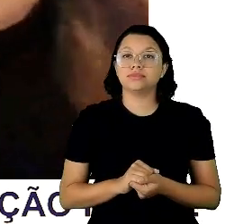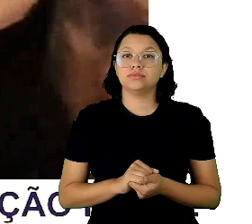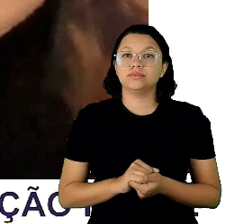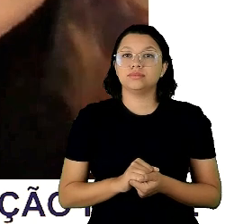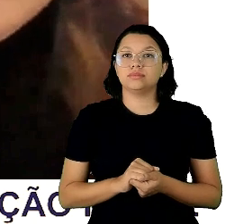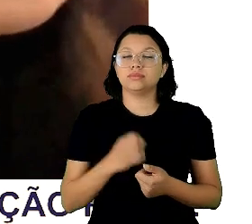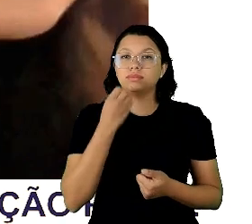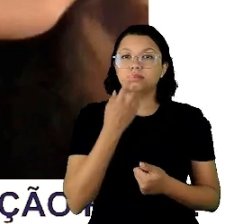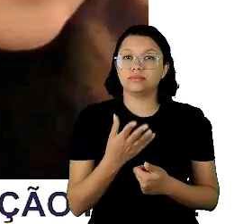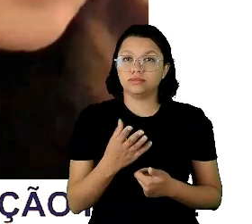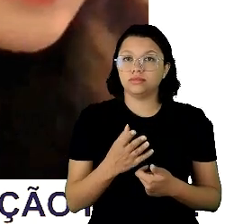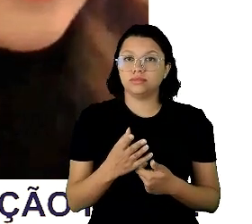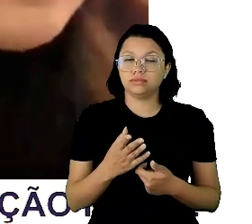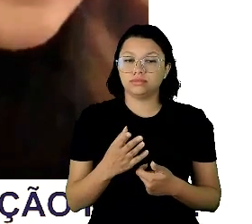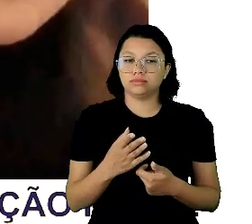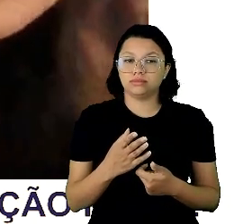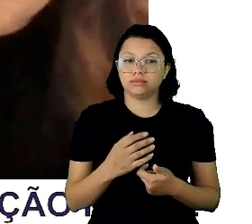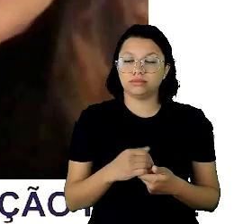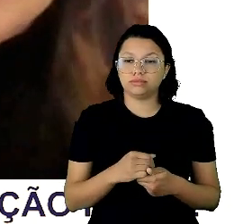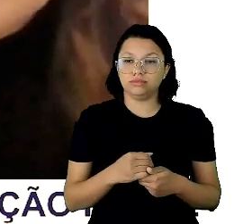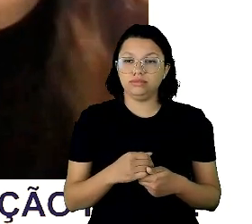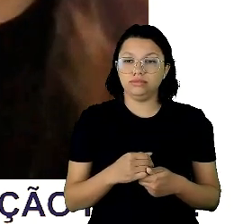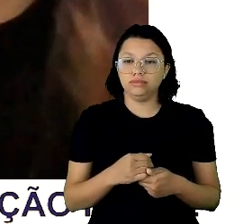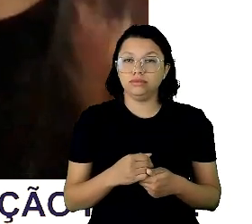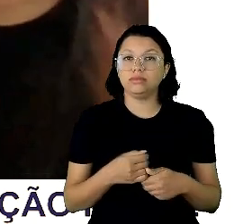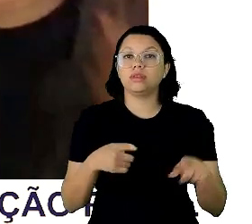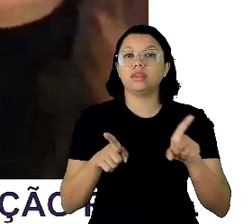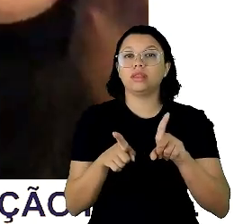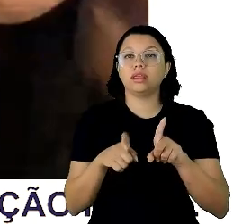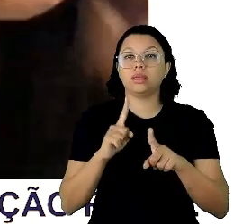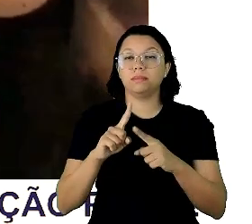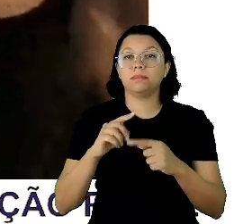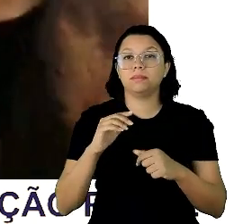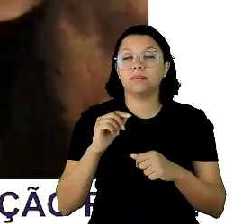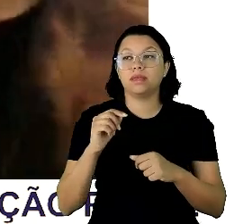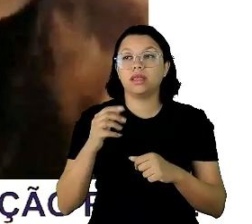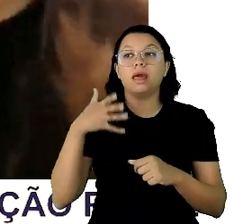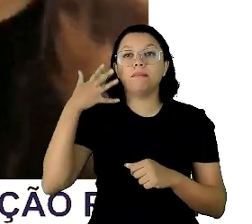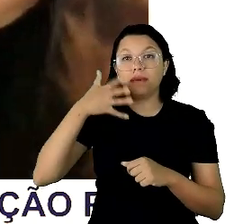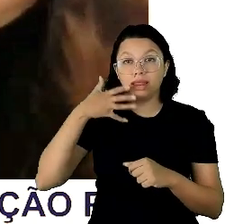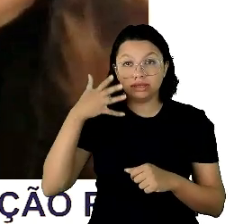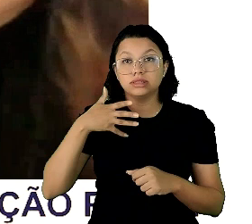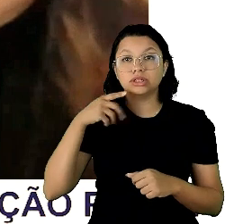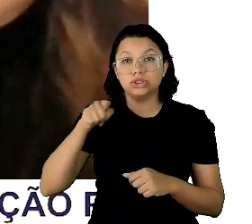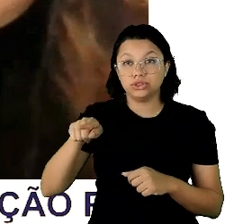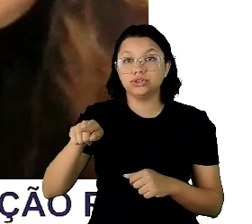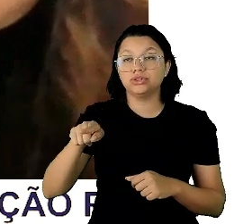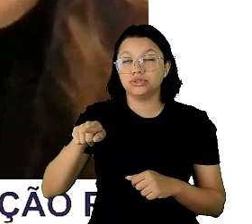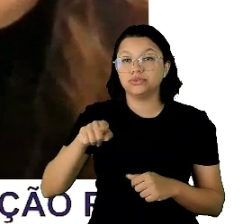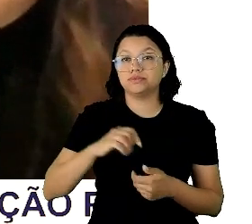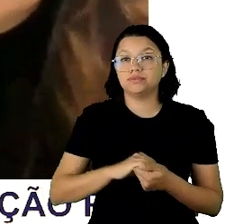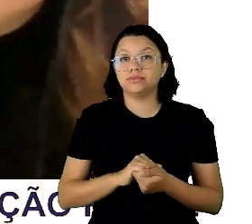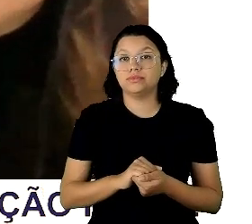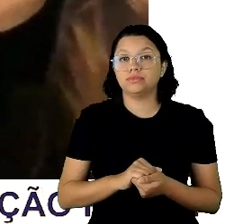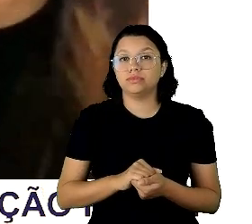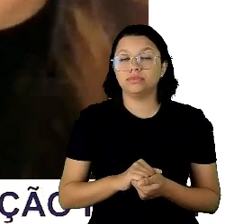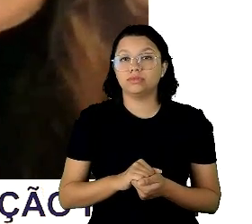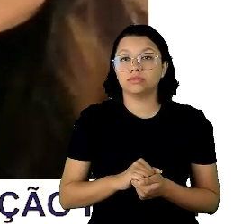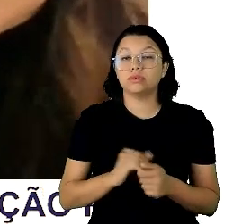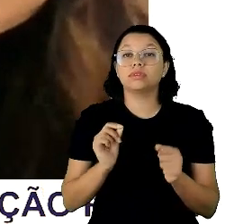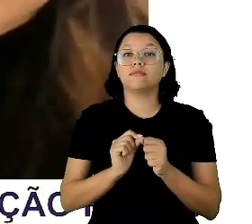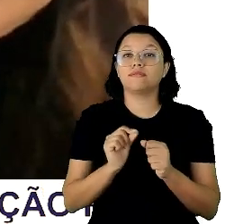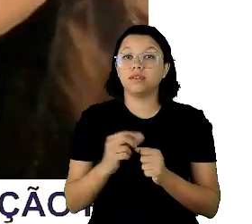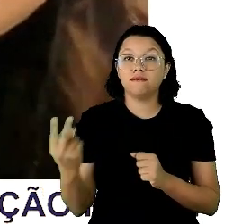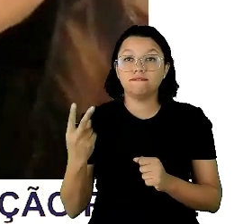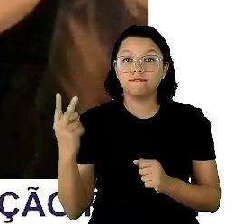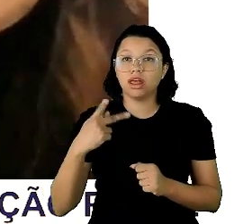Bom, além da nossa palestrante aqui, que foi uma pessoa que fez valer sua